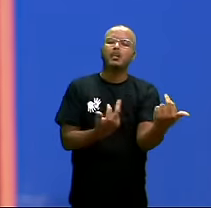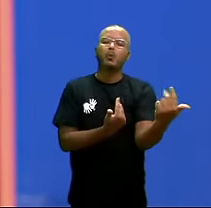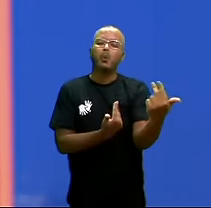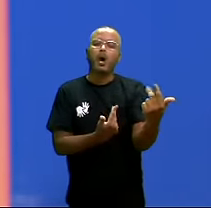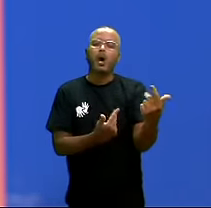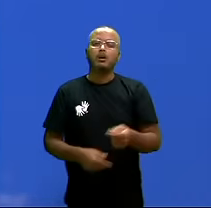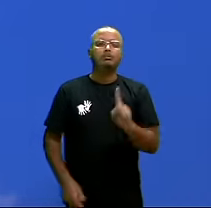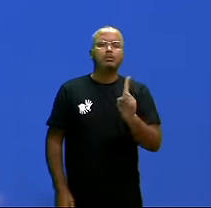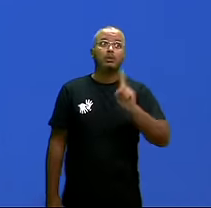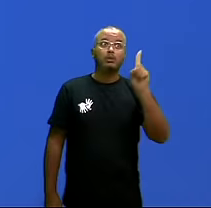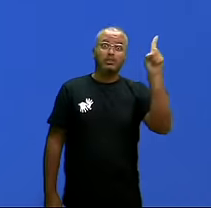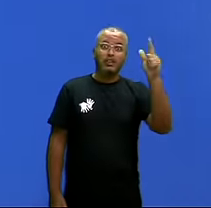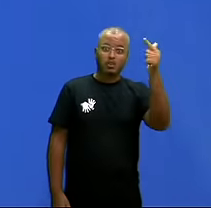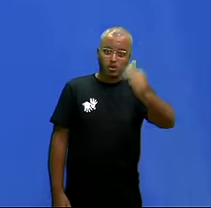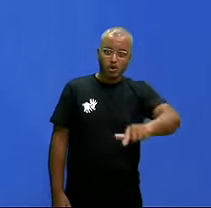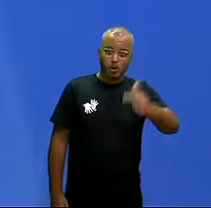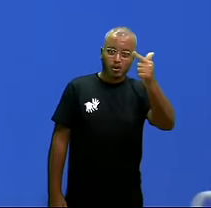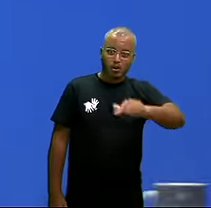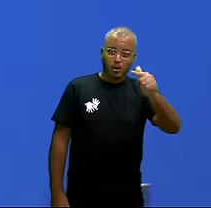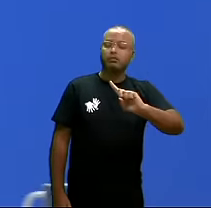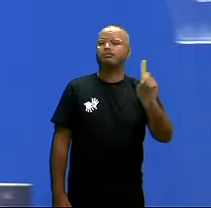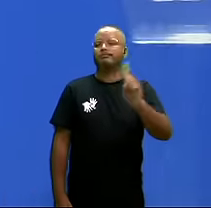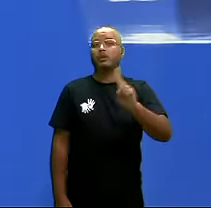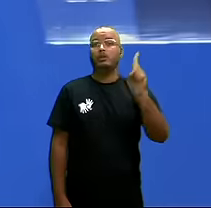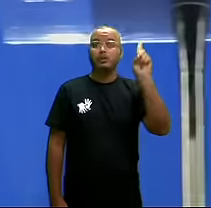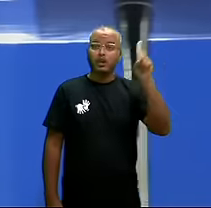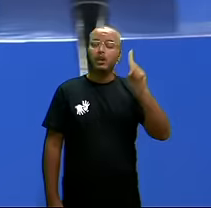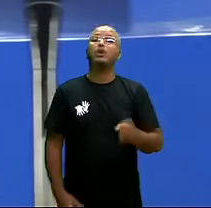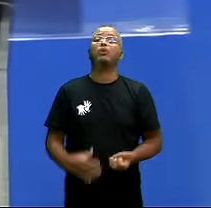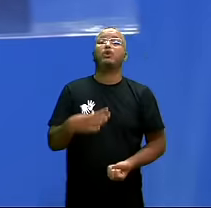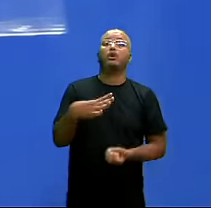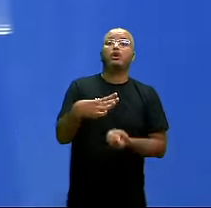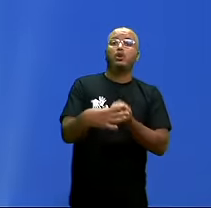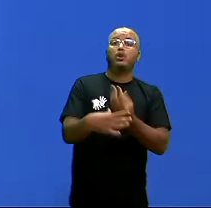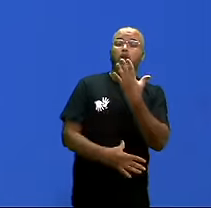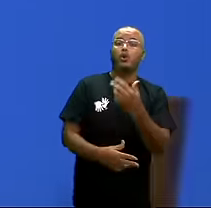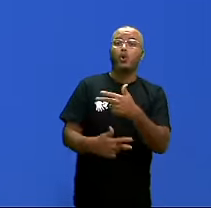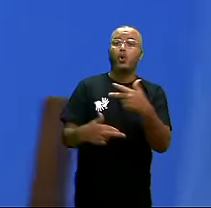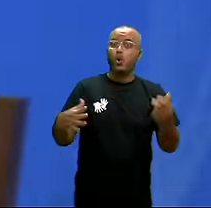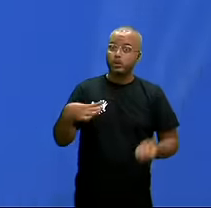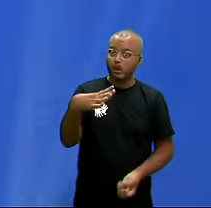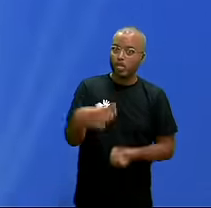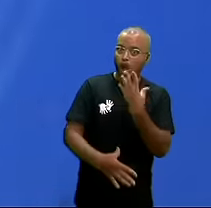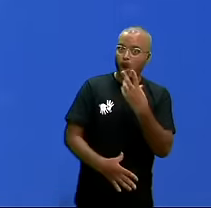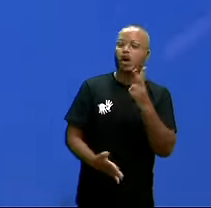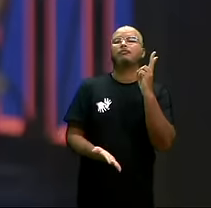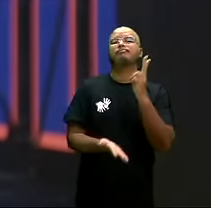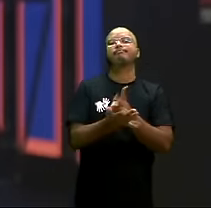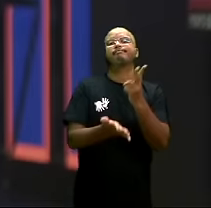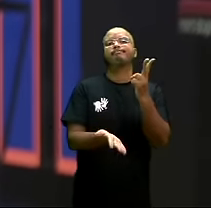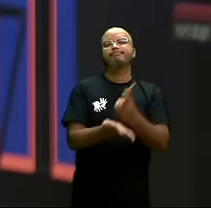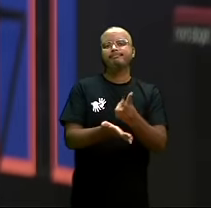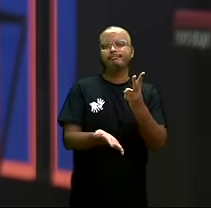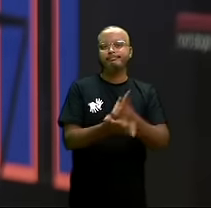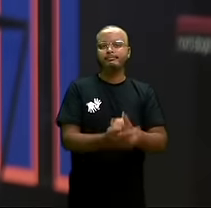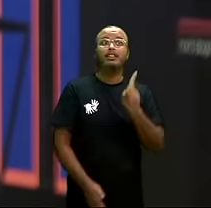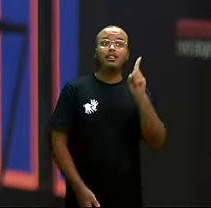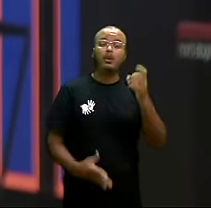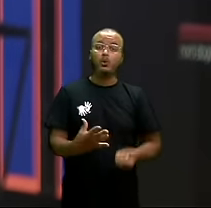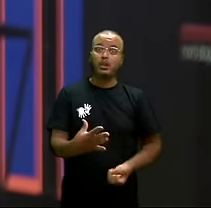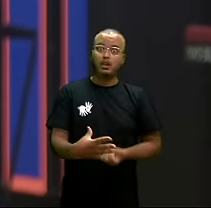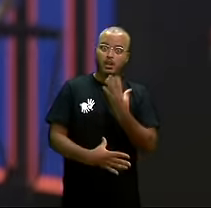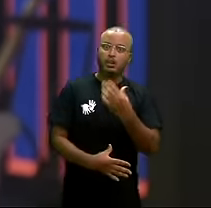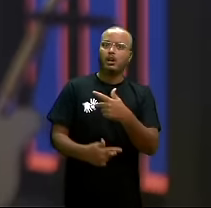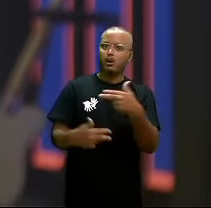Deus não repete nada. Deus é criativo. O diabo que repete, Deus não. Deus é criativo, Deus cria coisas